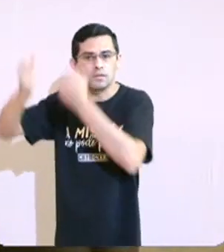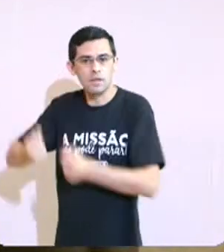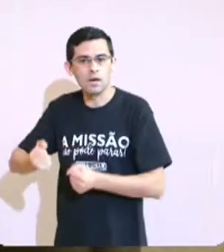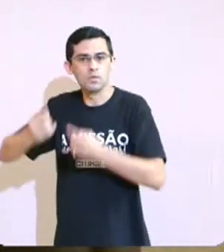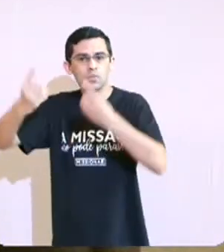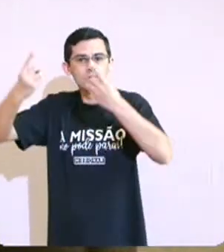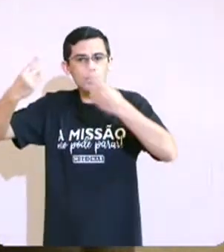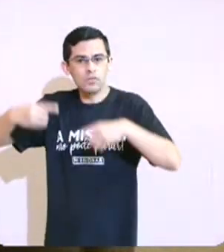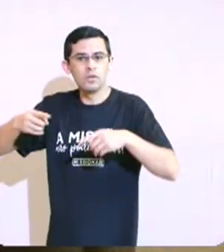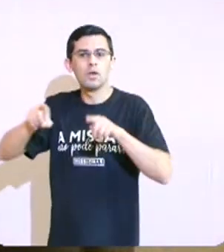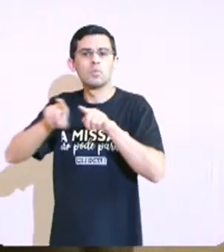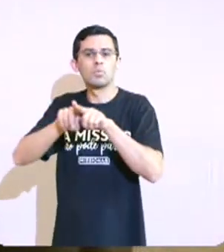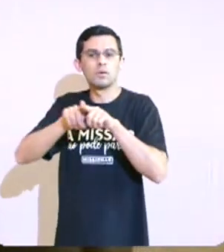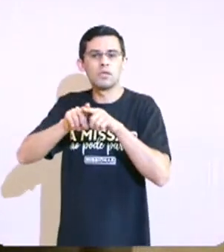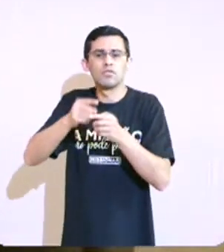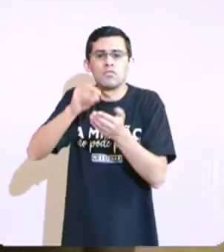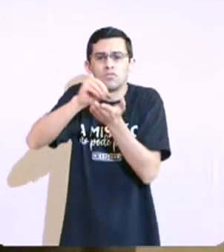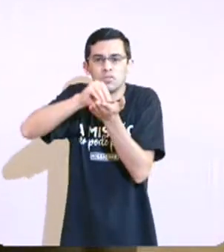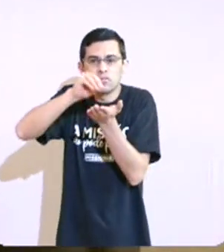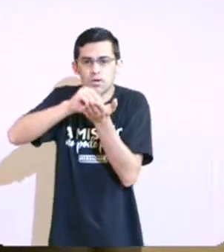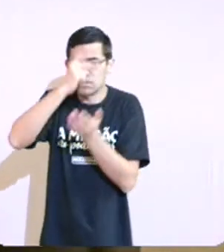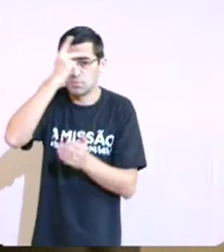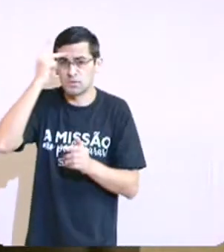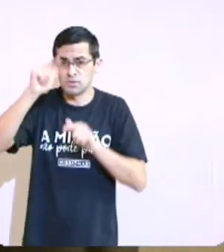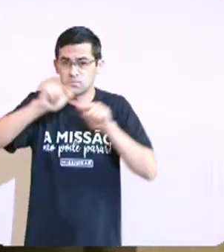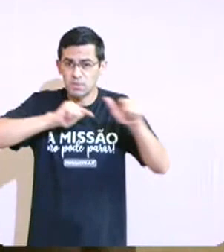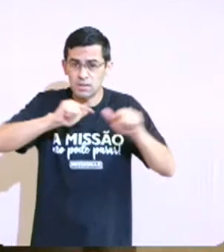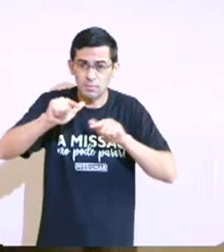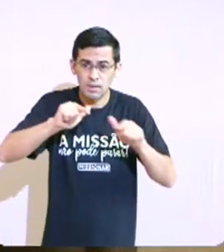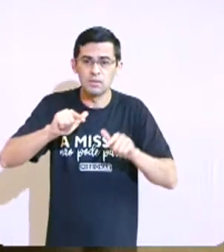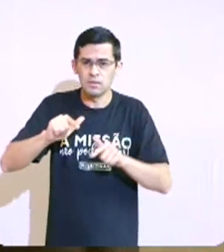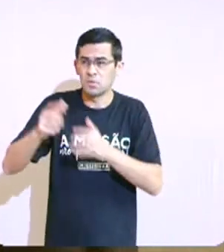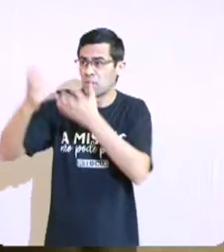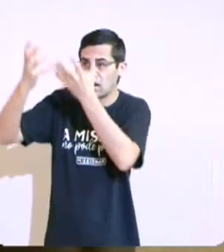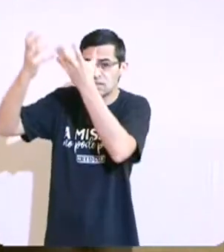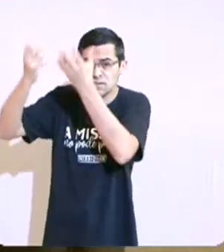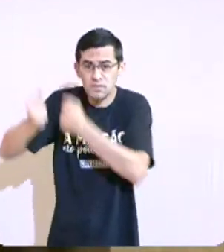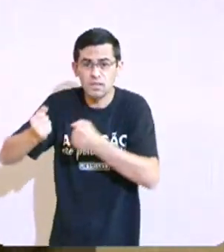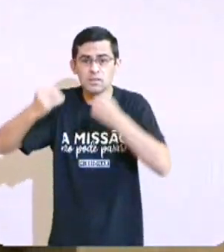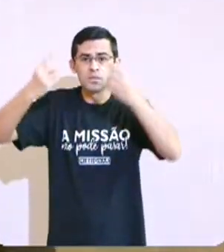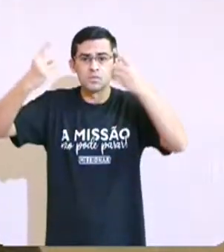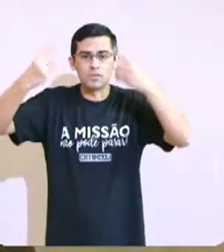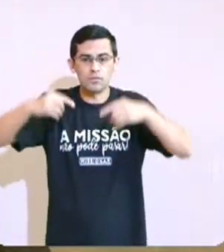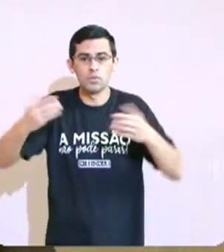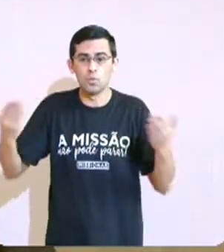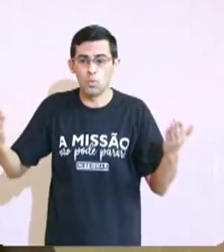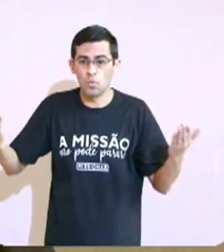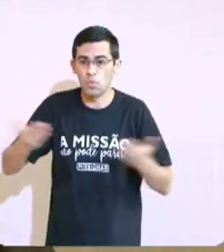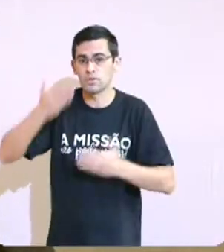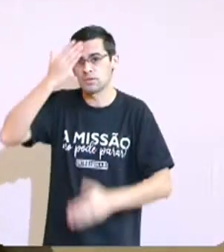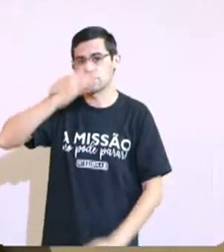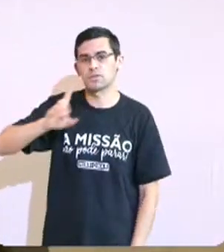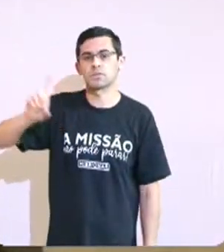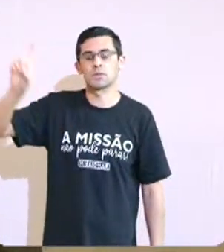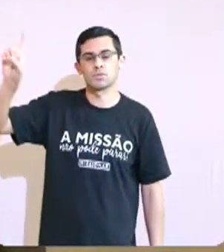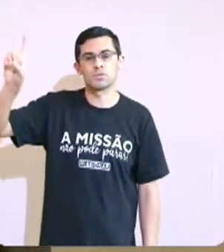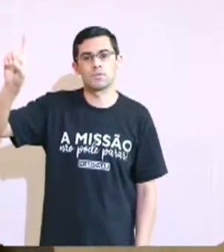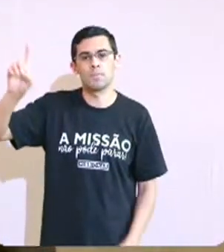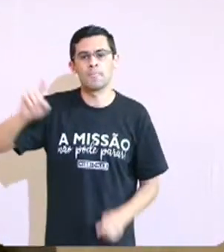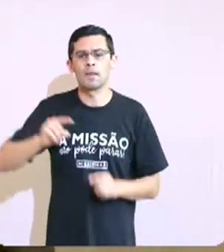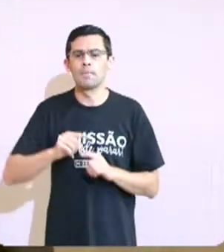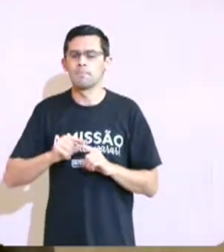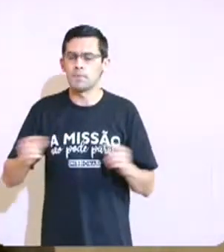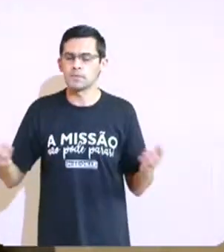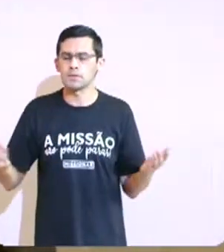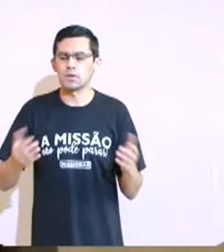mundo. Os trabalhadores ainda são poucos diante do desafio. Responda sim, hoje, ao Senhor. Agora, a